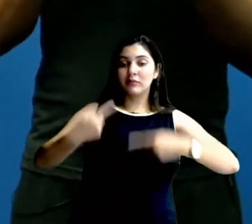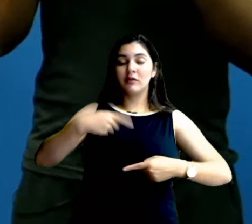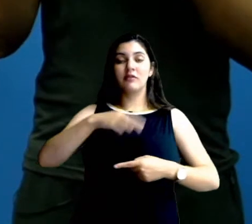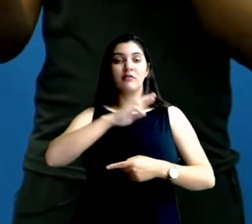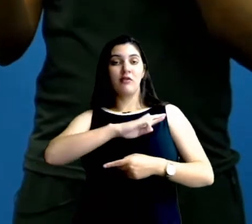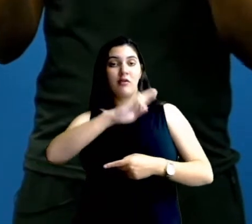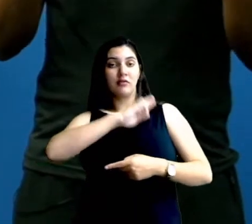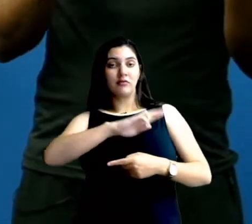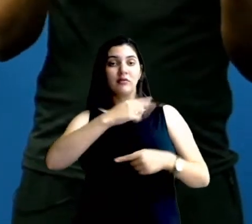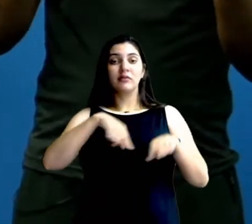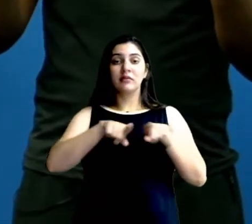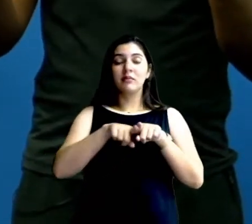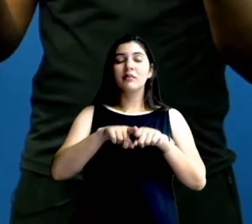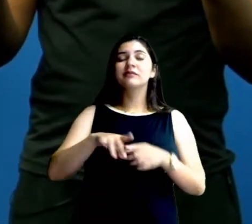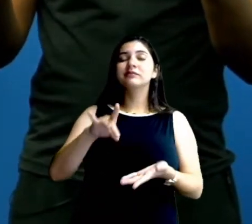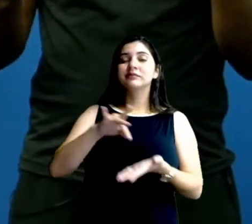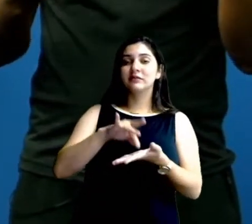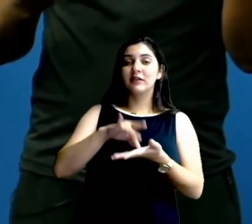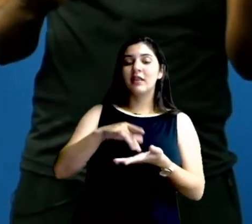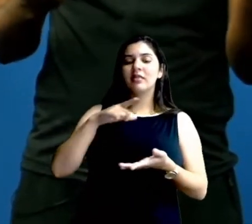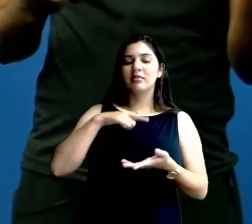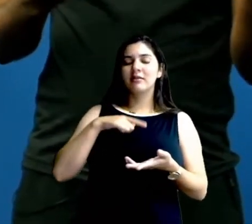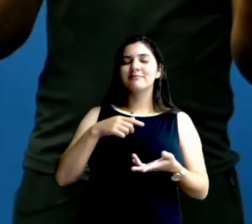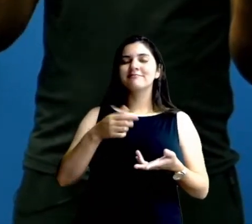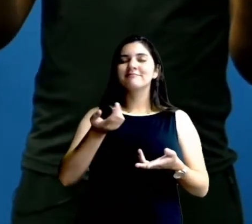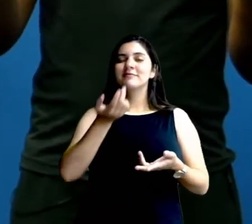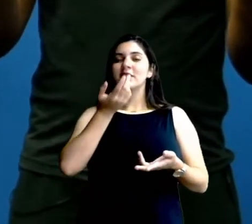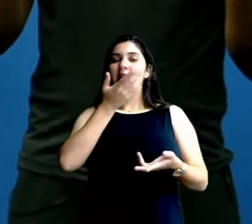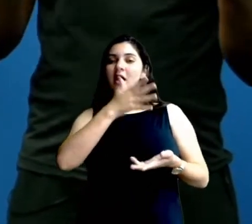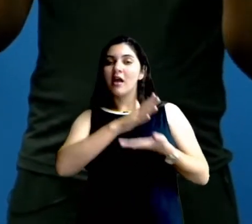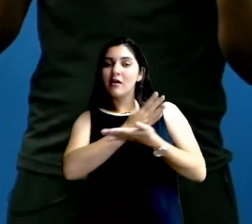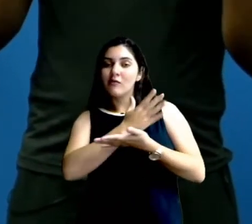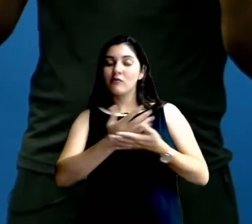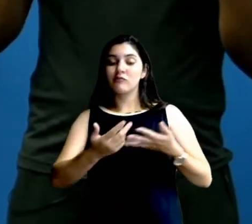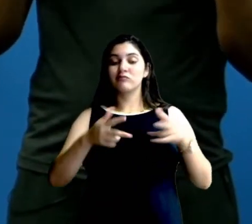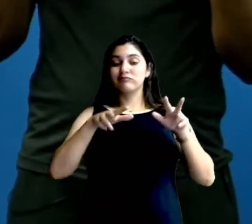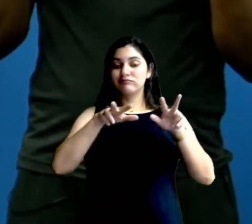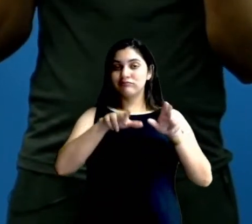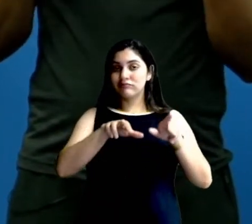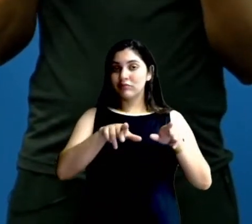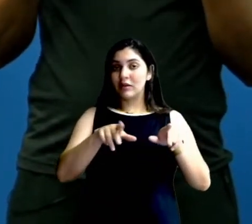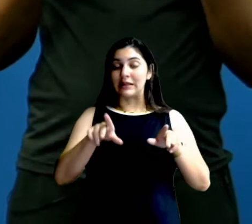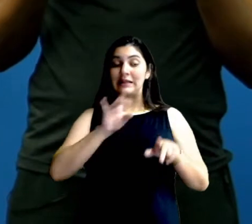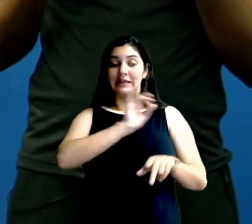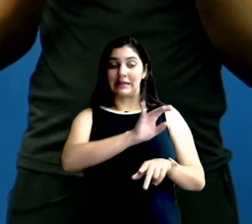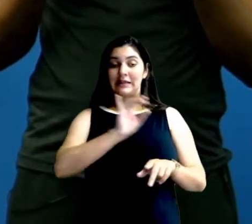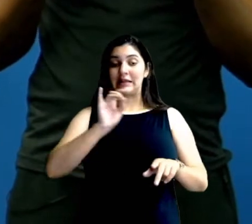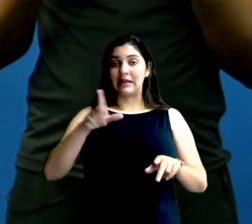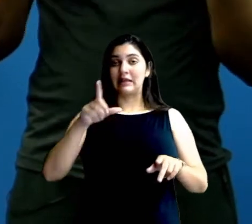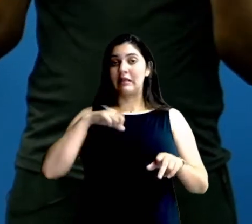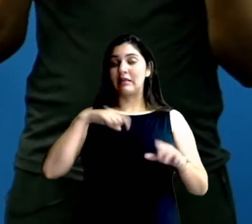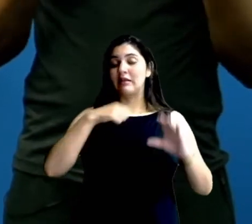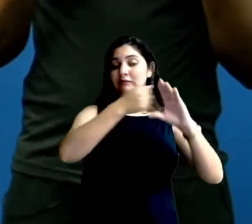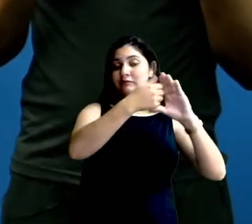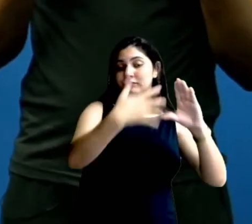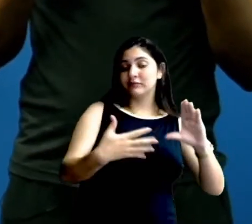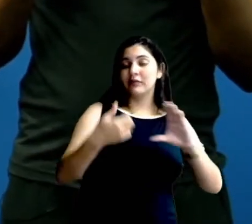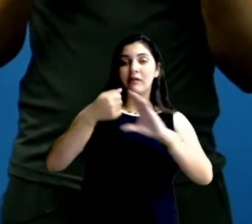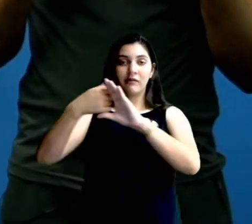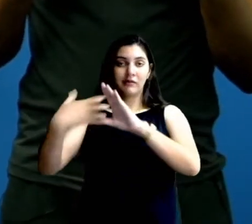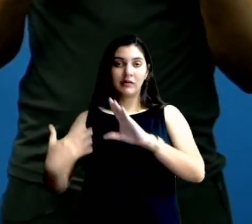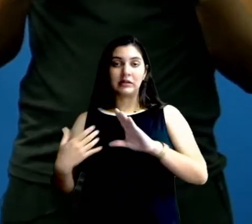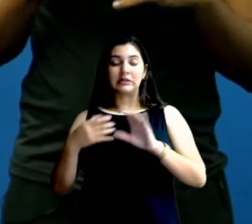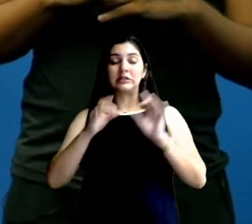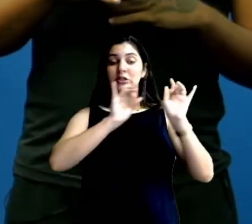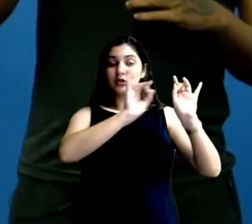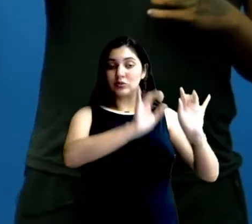religiosas Então realmente eles possuem semelhanças o Egito e a Núbia sendo que cada um também tem as suas particularidades tem as suas